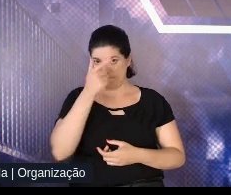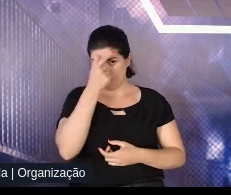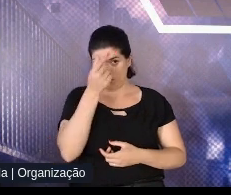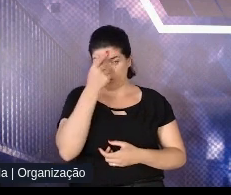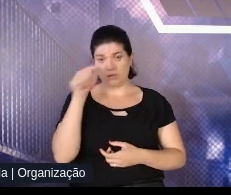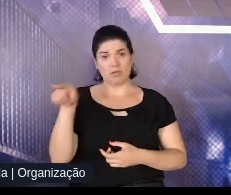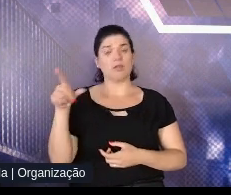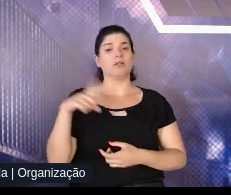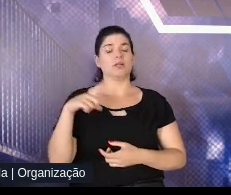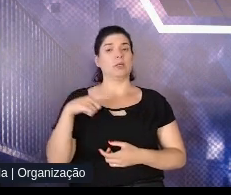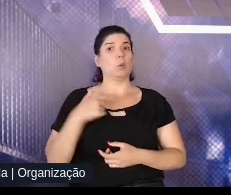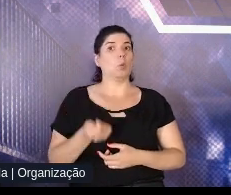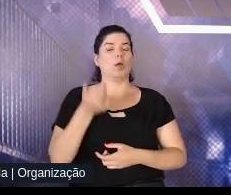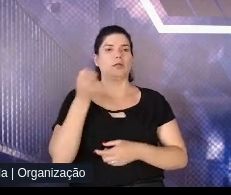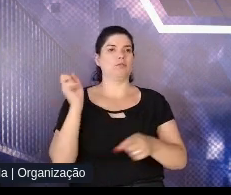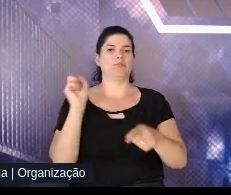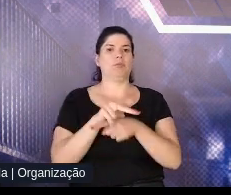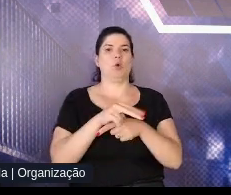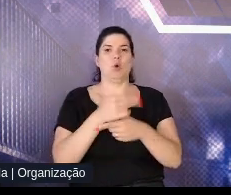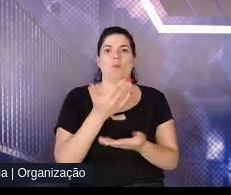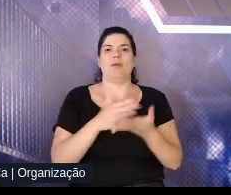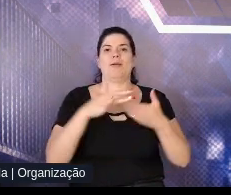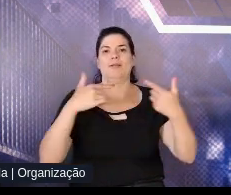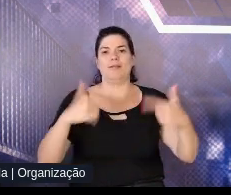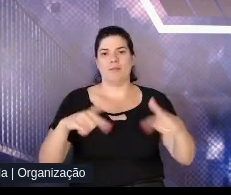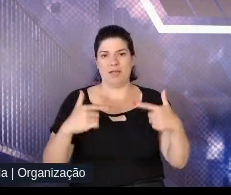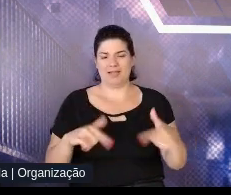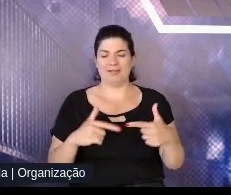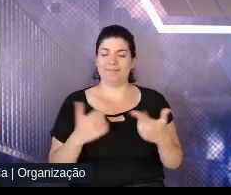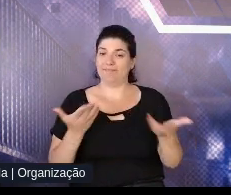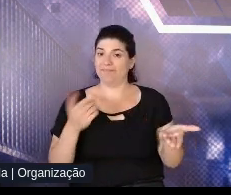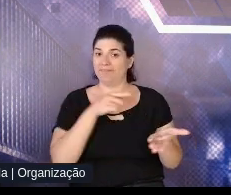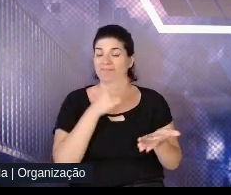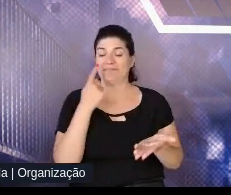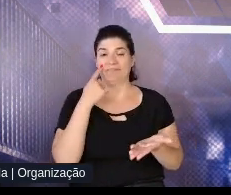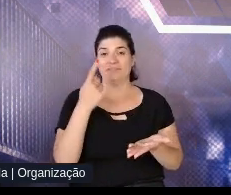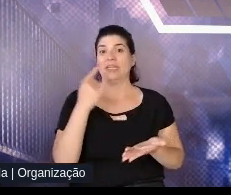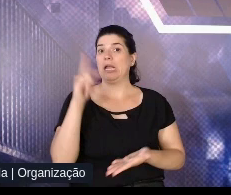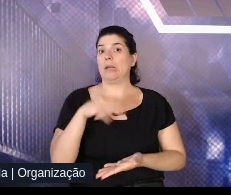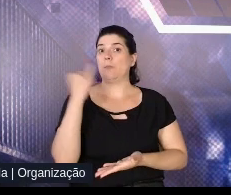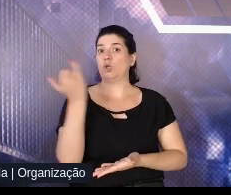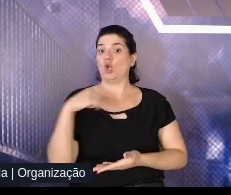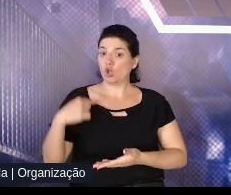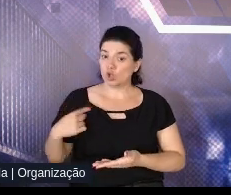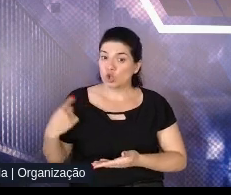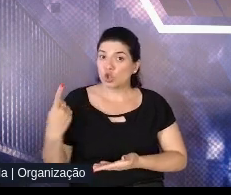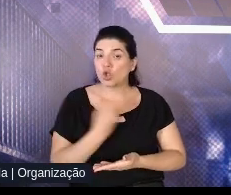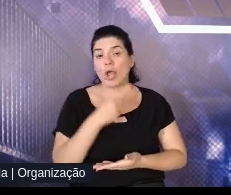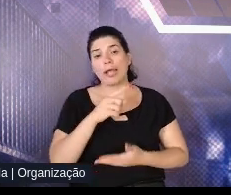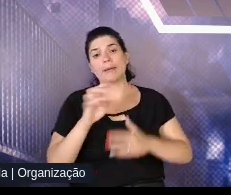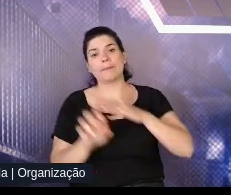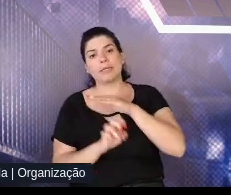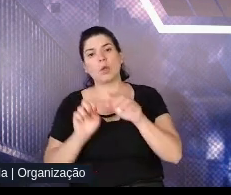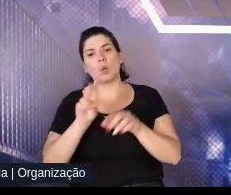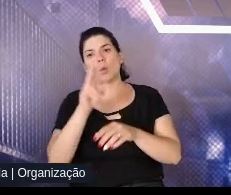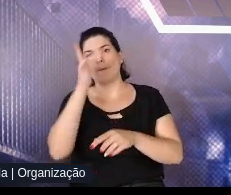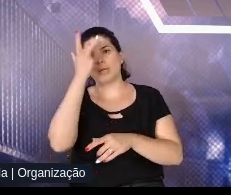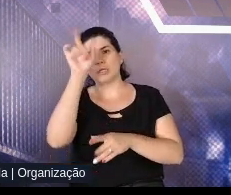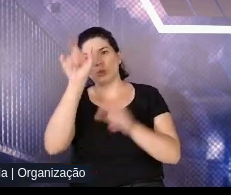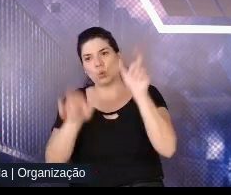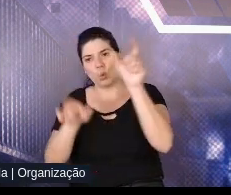de entrar no mercado de trabalho. Então, aqui é um ponto muito importante de nós, ou como empresa ou como pessoas